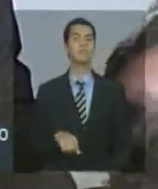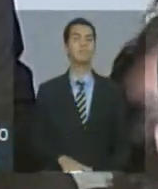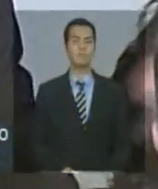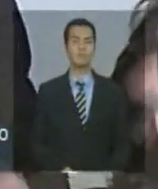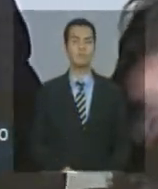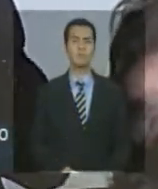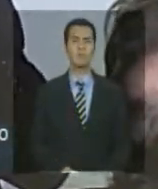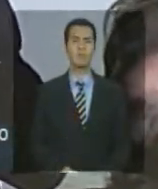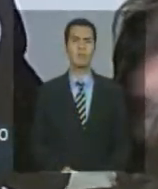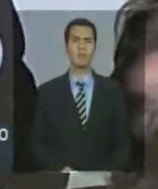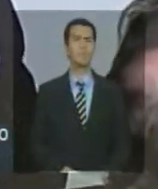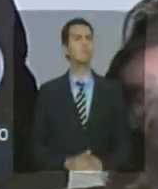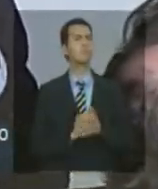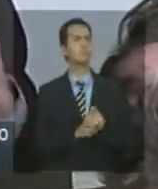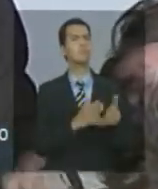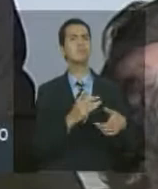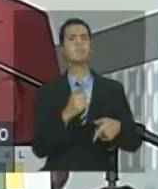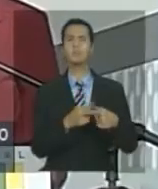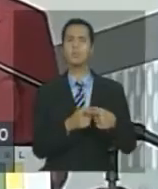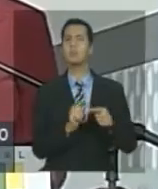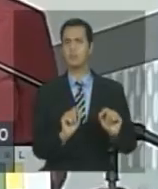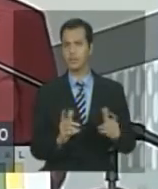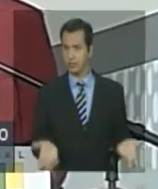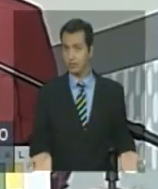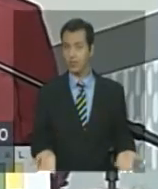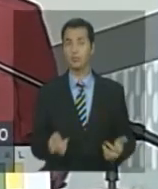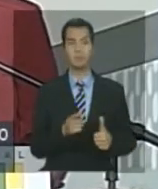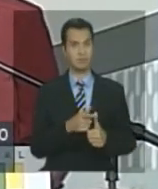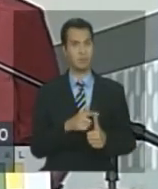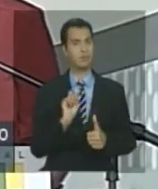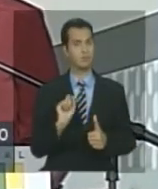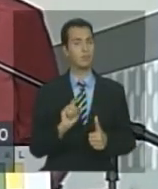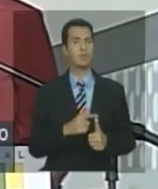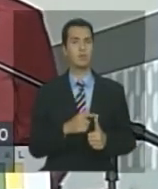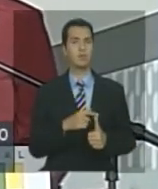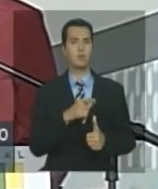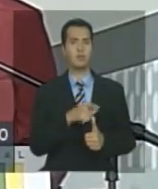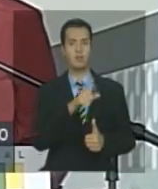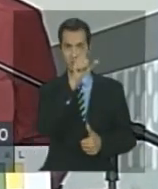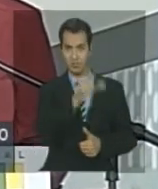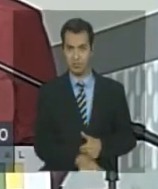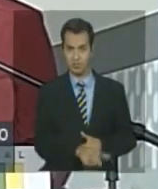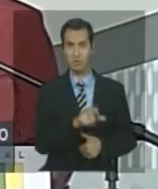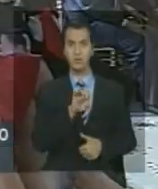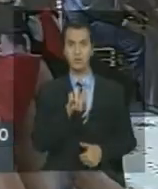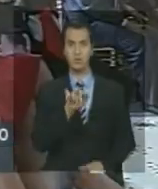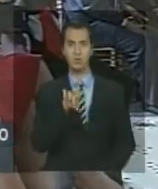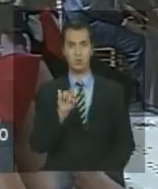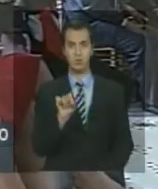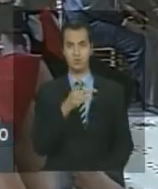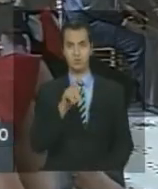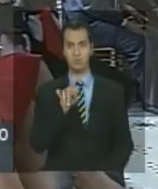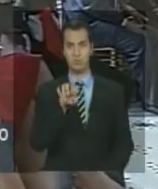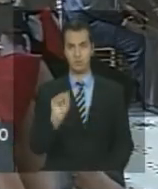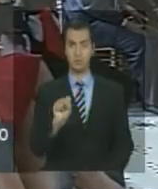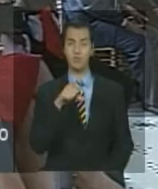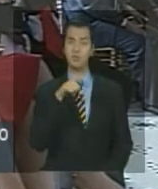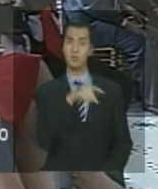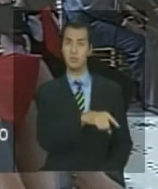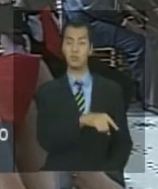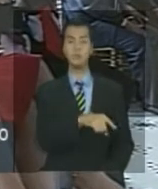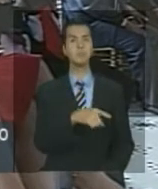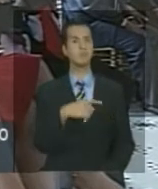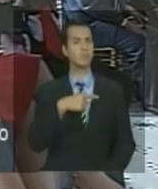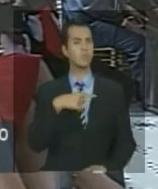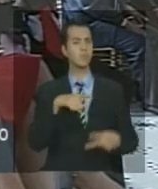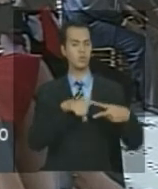porque eu reconheço no Eduardo Paes duas características essenciais para esse momento em